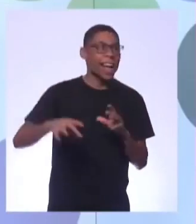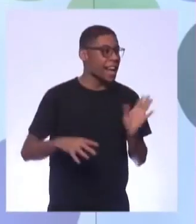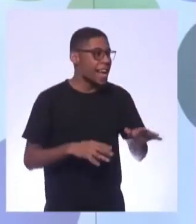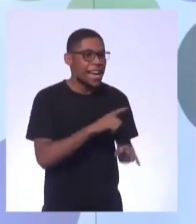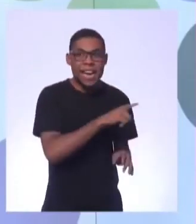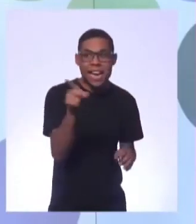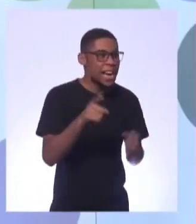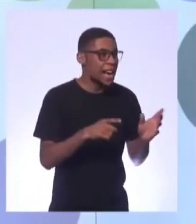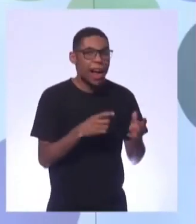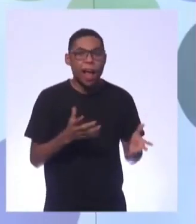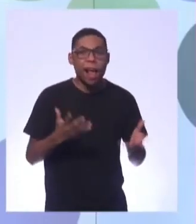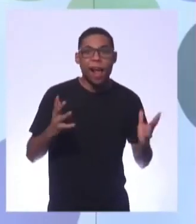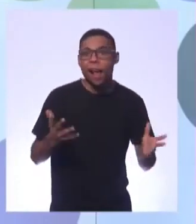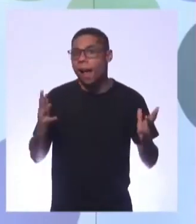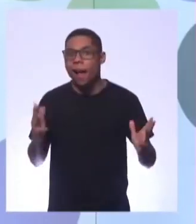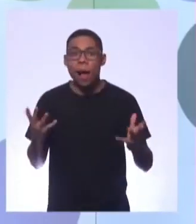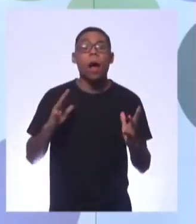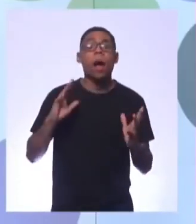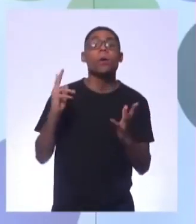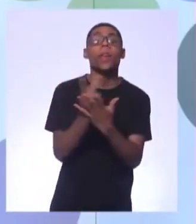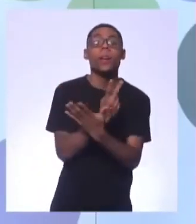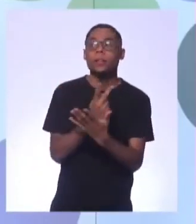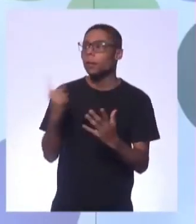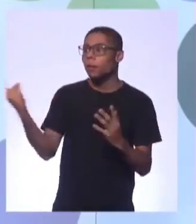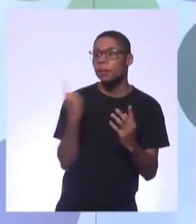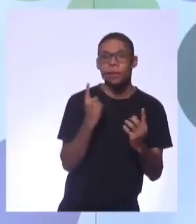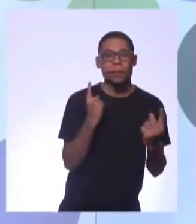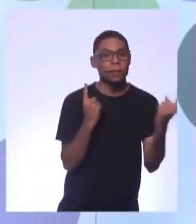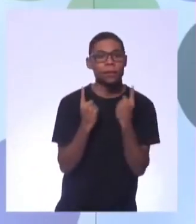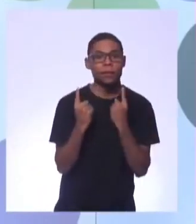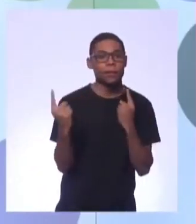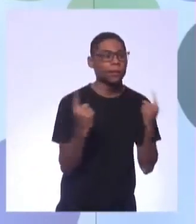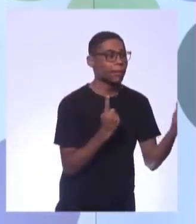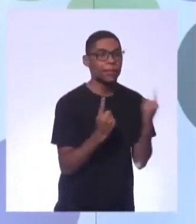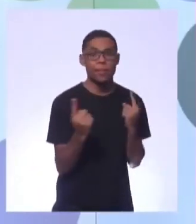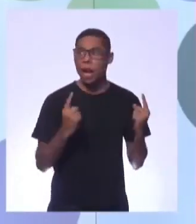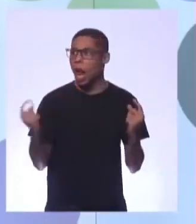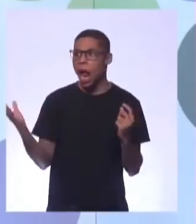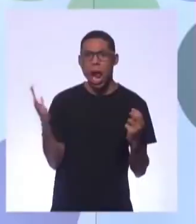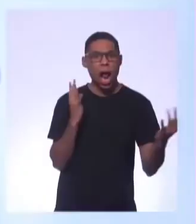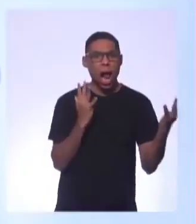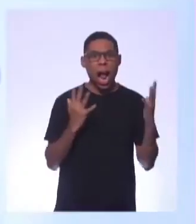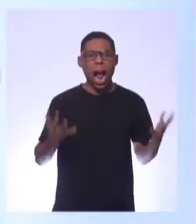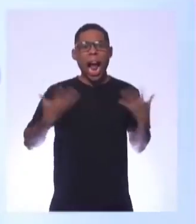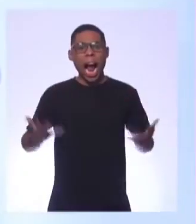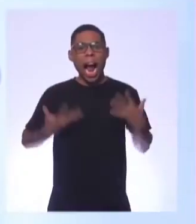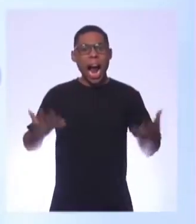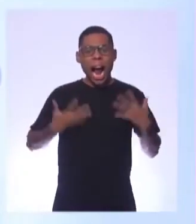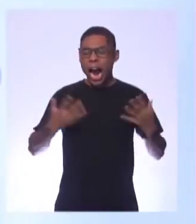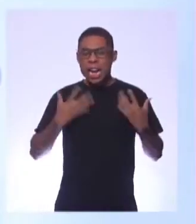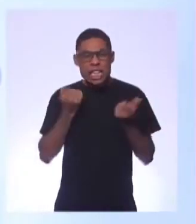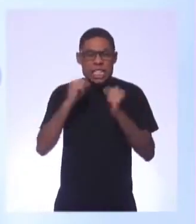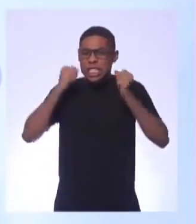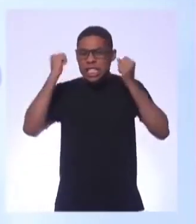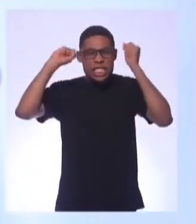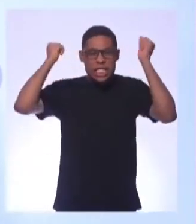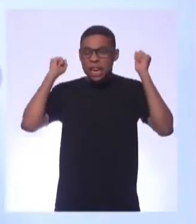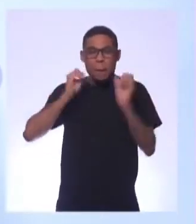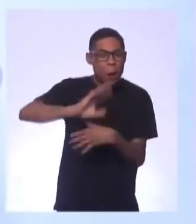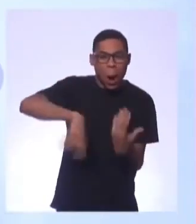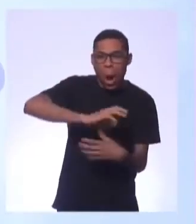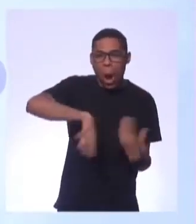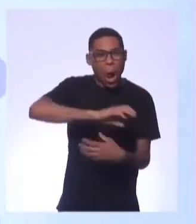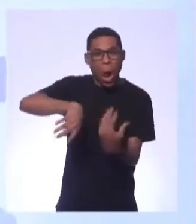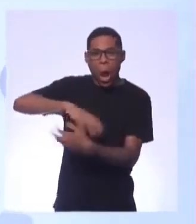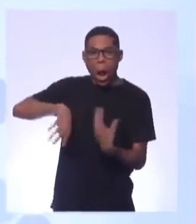vão agitando, aí leva um tempinho, com pouco tempo, né? Tá todo mundo agitado. Todo mundo agitado. E a temperatura da sala aumenta, né? Aumenta. A